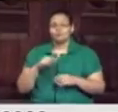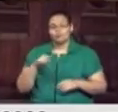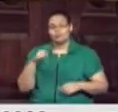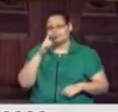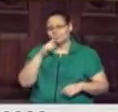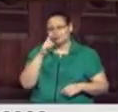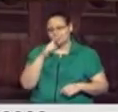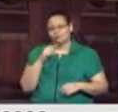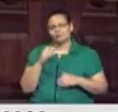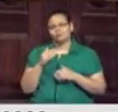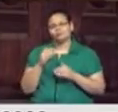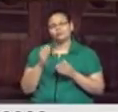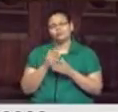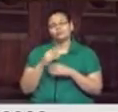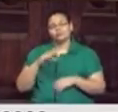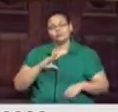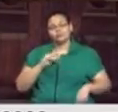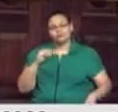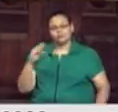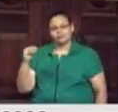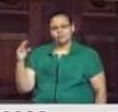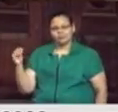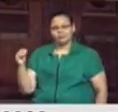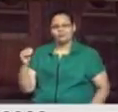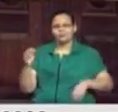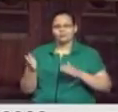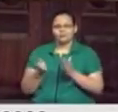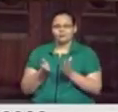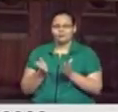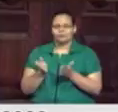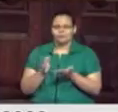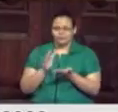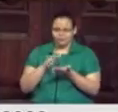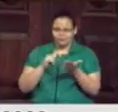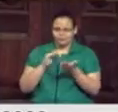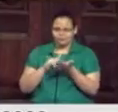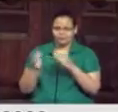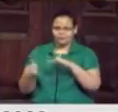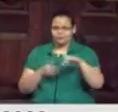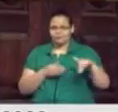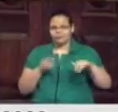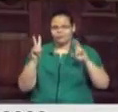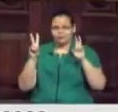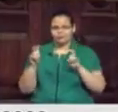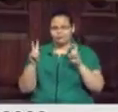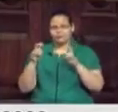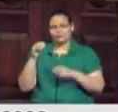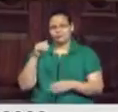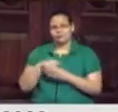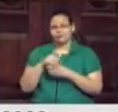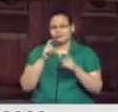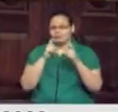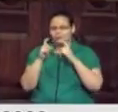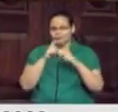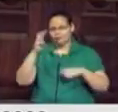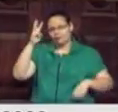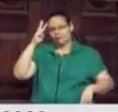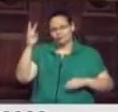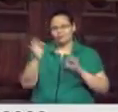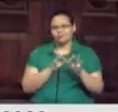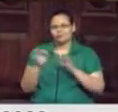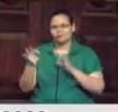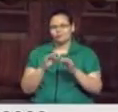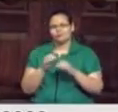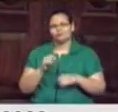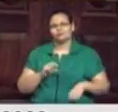Tivemos também aqui o adiamento, a retirada de pauta para discussão e votação na próxima terça-feira do projeto